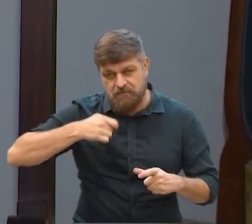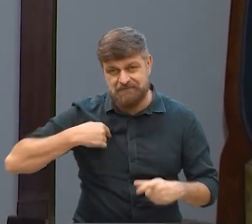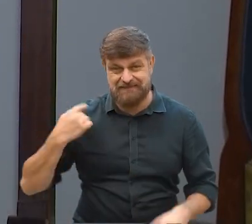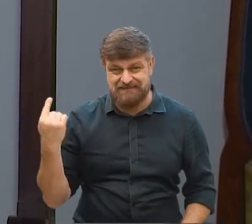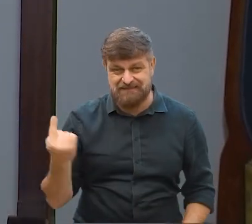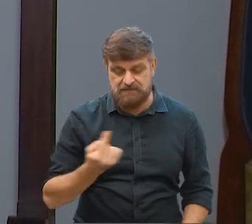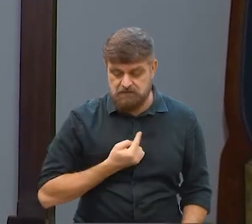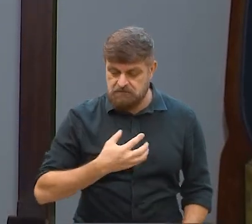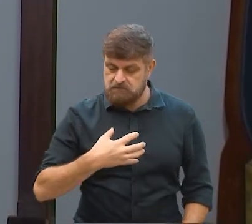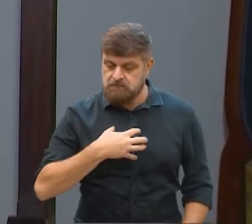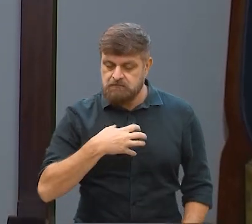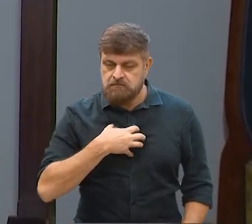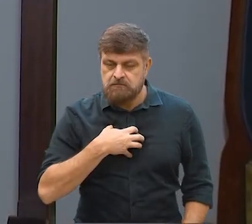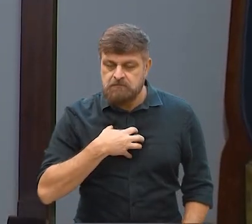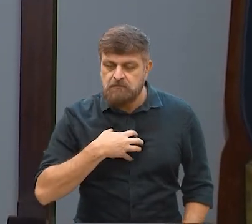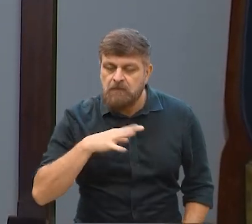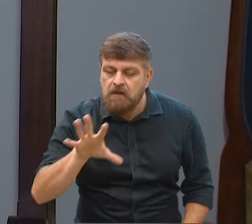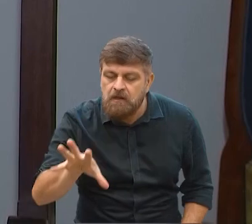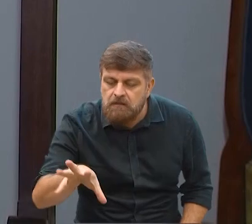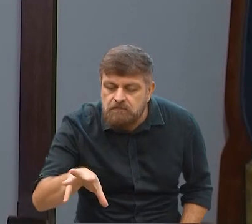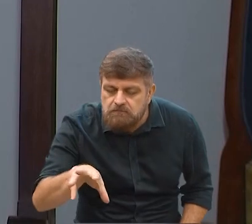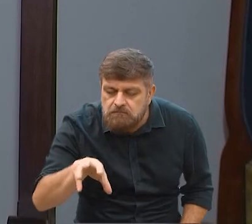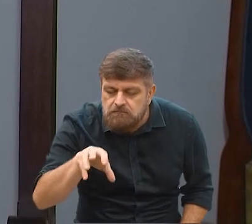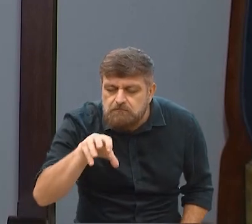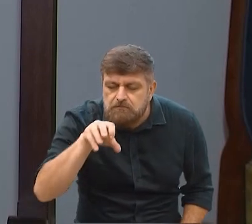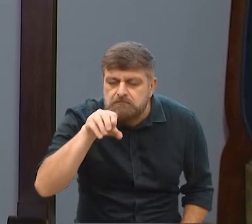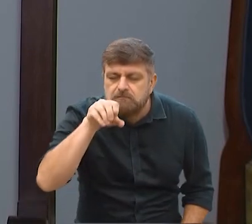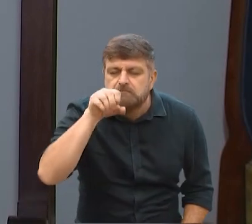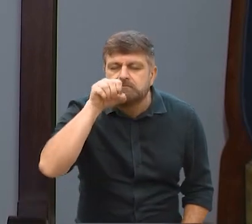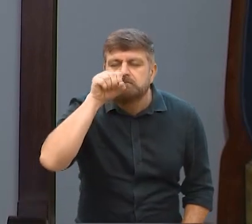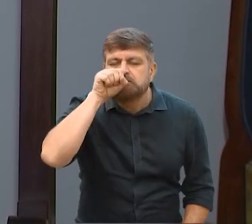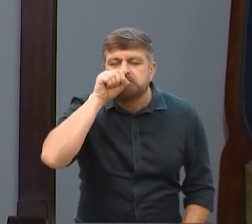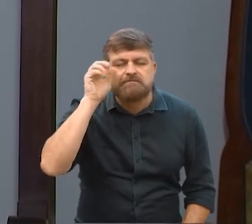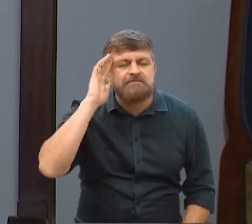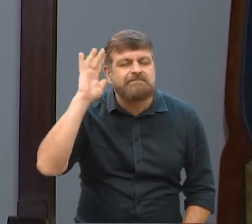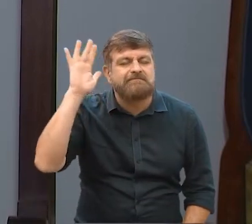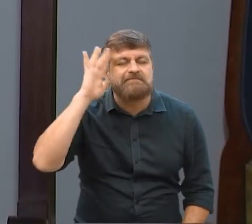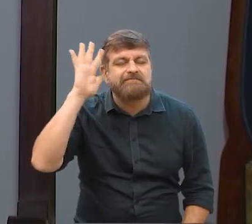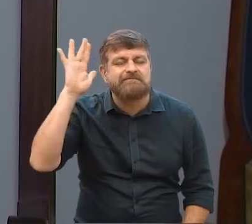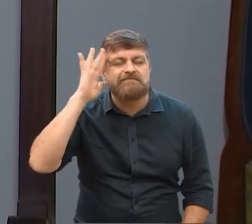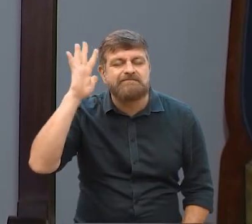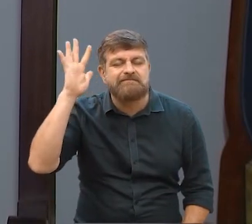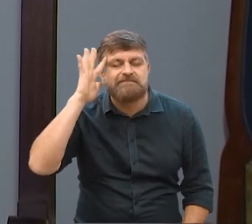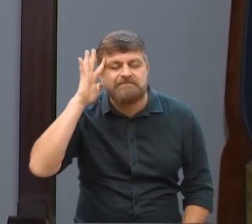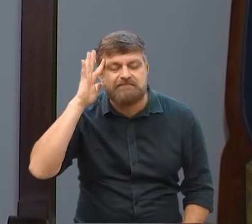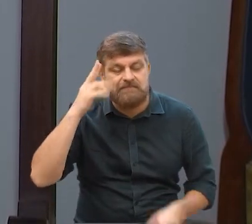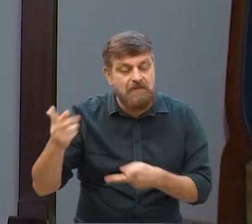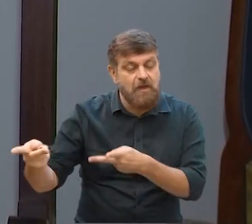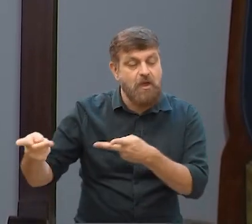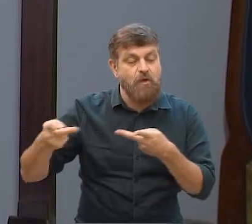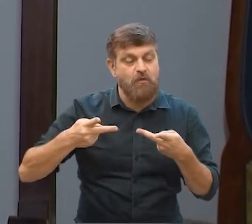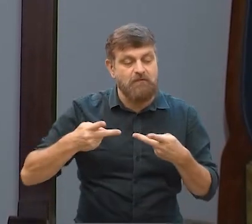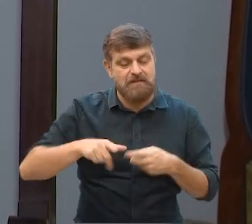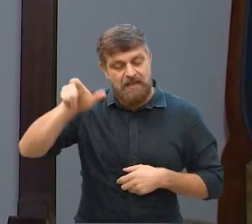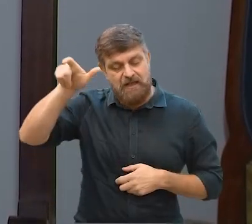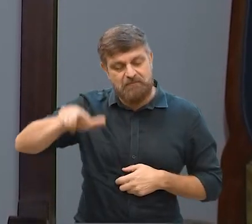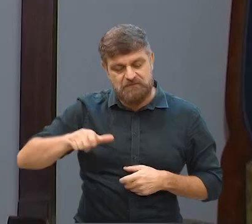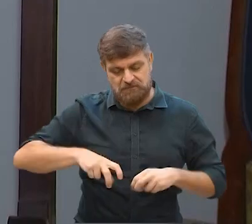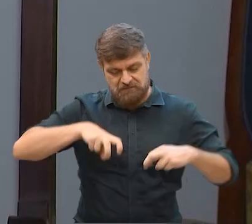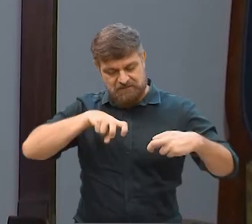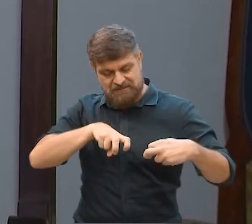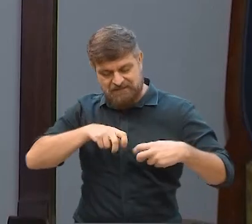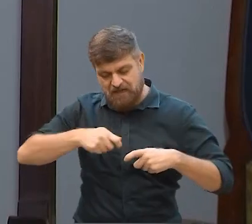nós sentimos o cheiro do alimento, se nós lembrarmos que convidamos alguém para almoçar, se